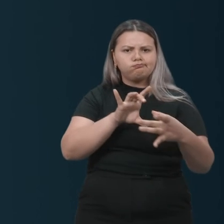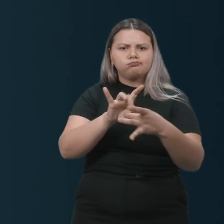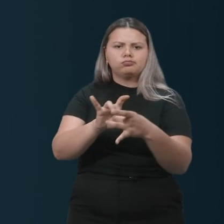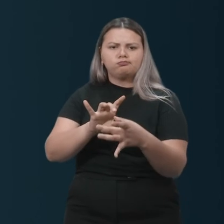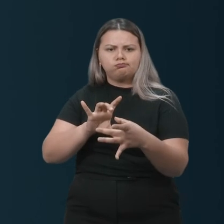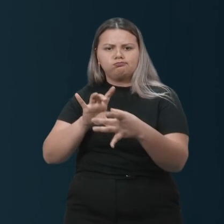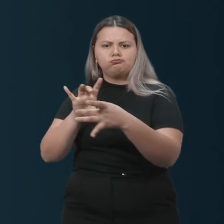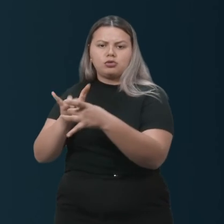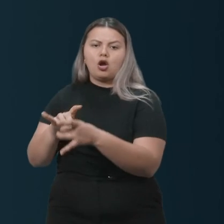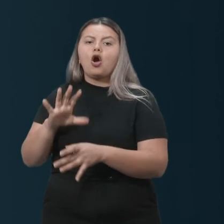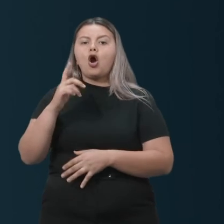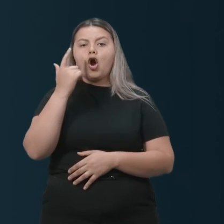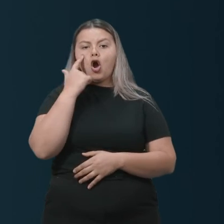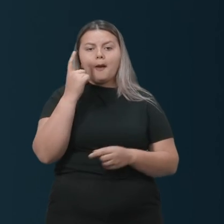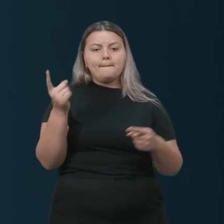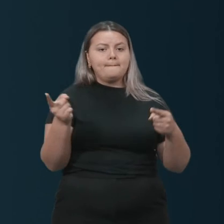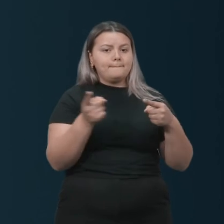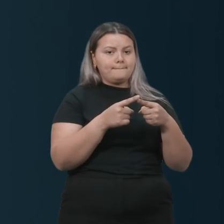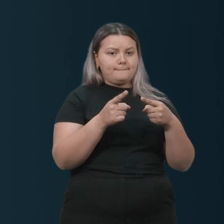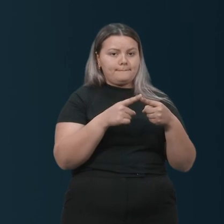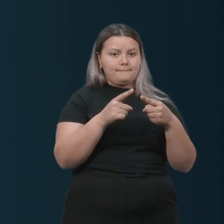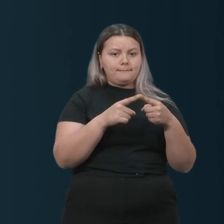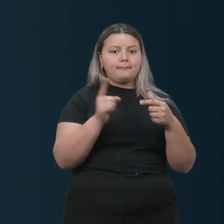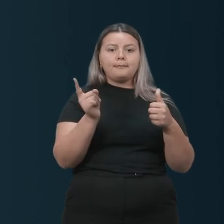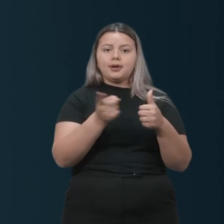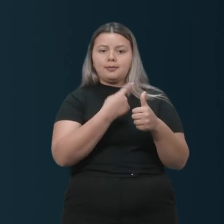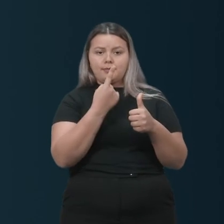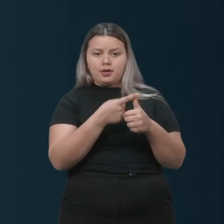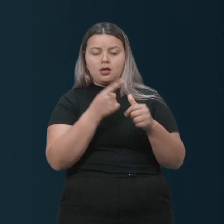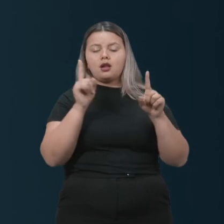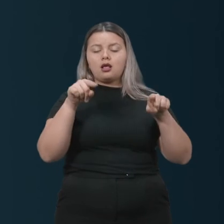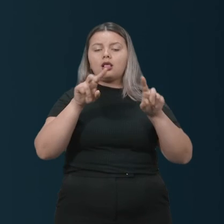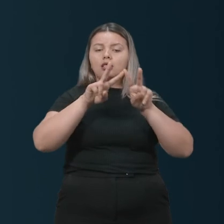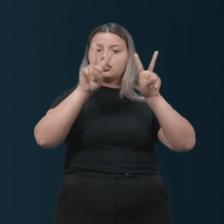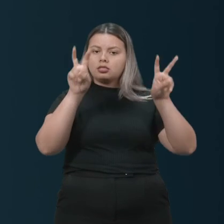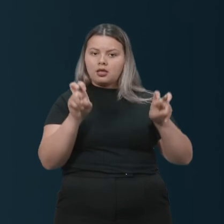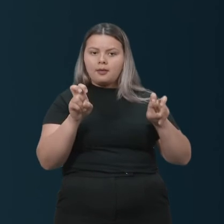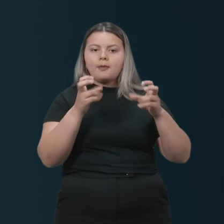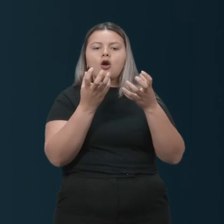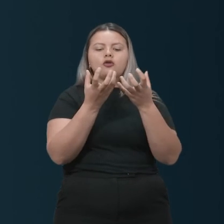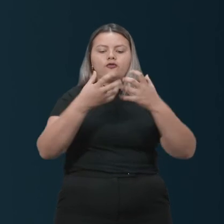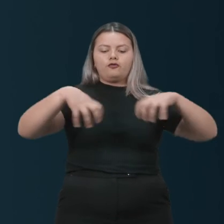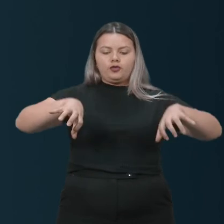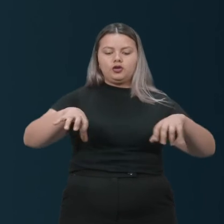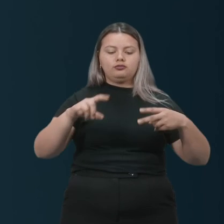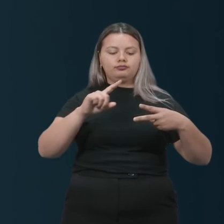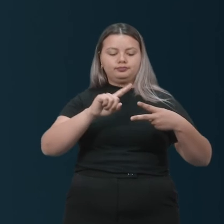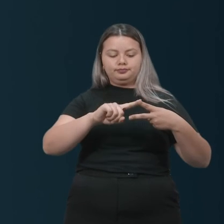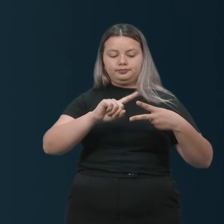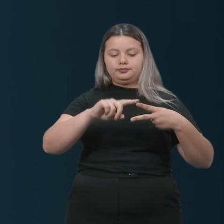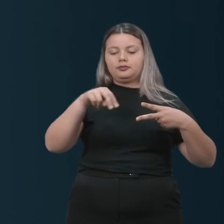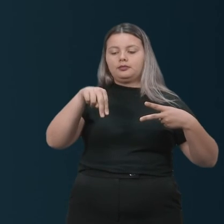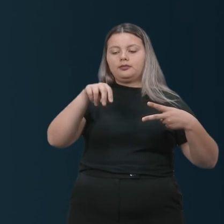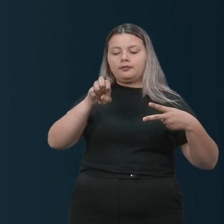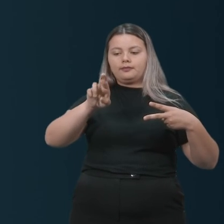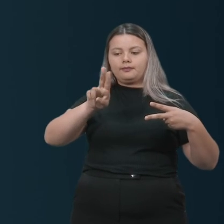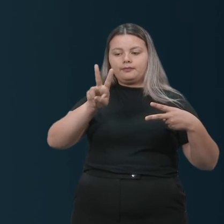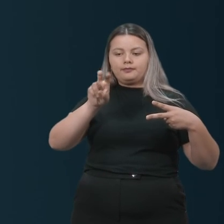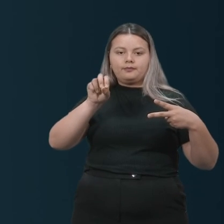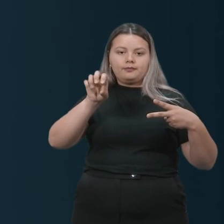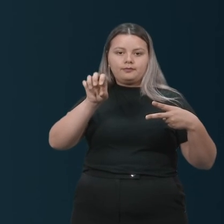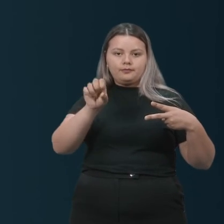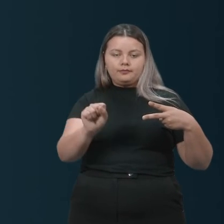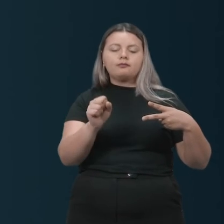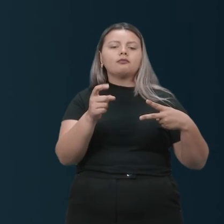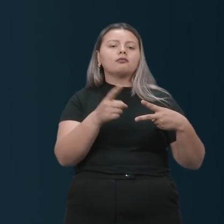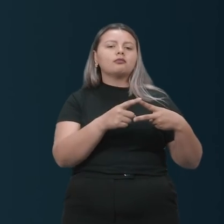Então, considerando o sistema nervoso periférico, eu vou falar um pouquinho dos componentes dessa divisão, começando com os